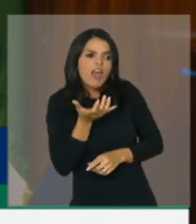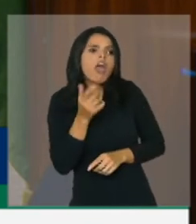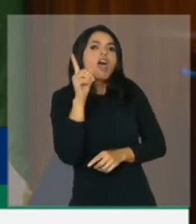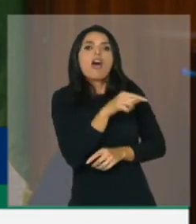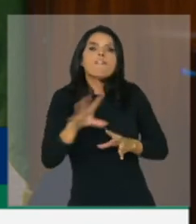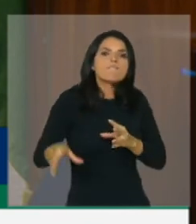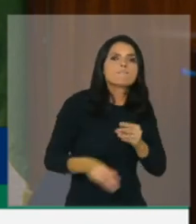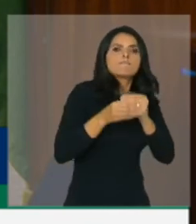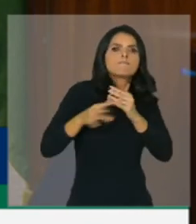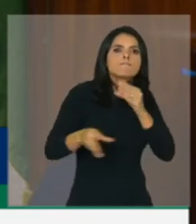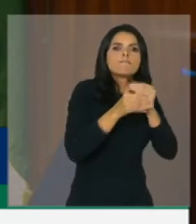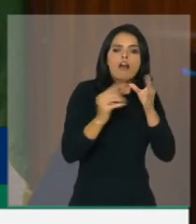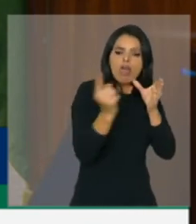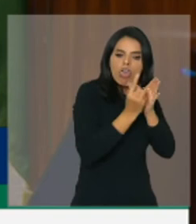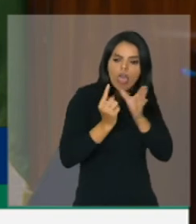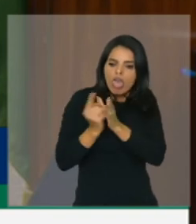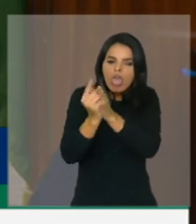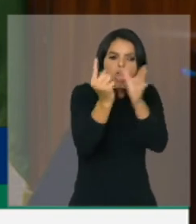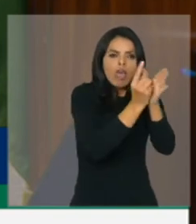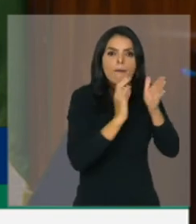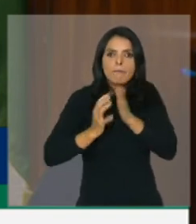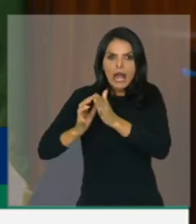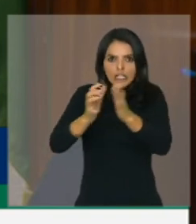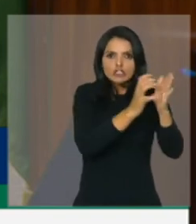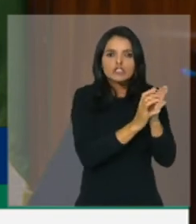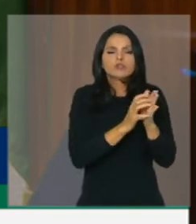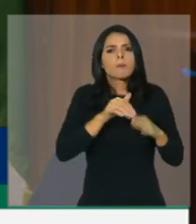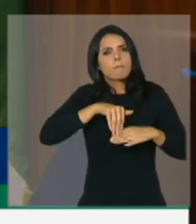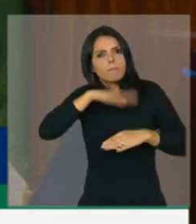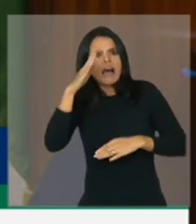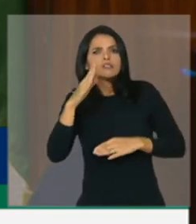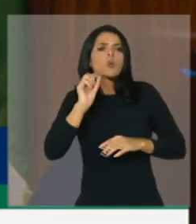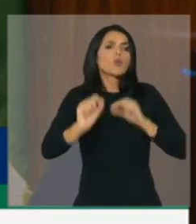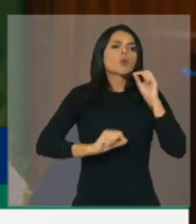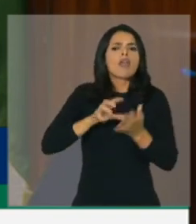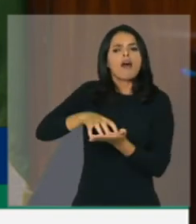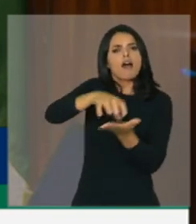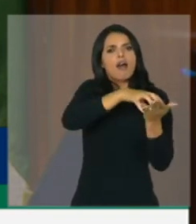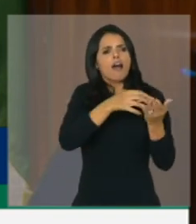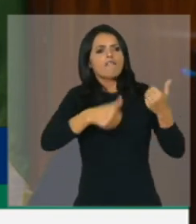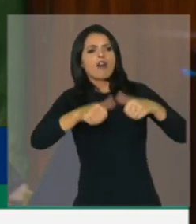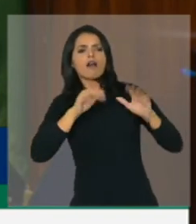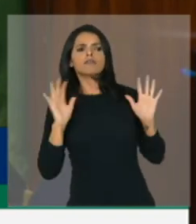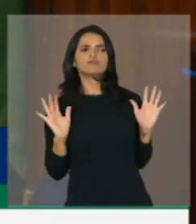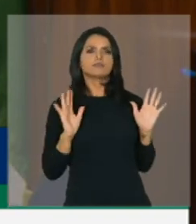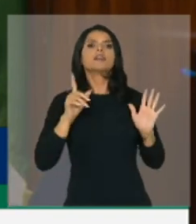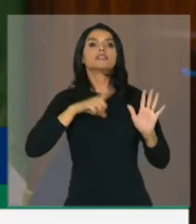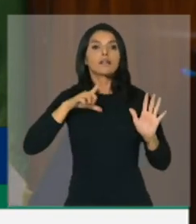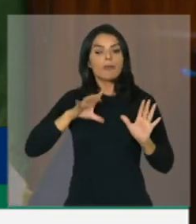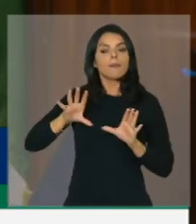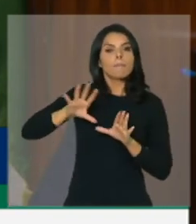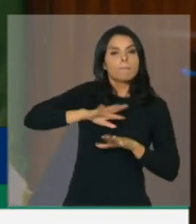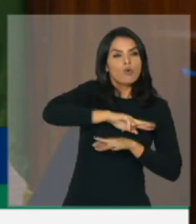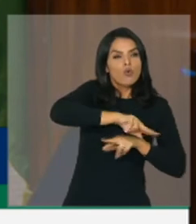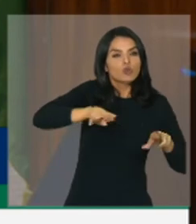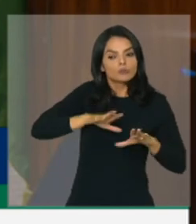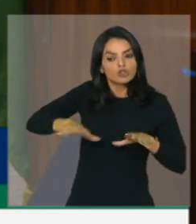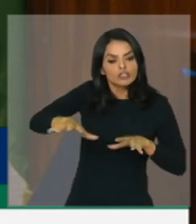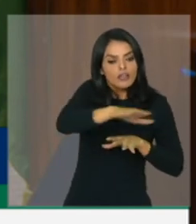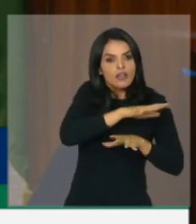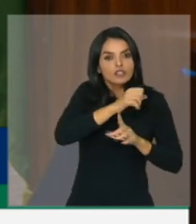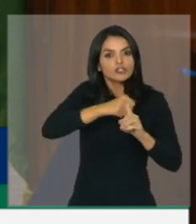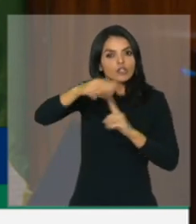aglutina diversas agremiações partidárias, as mais variadas entidades e múltiplos segmentos da nossa sociedade,